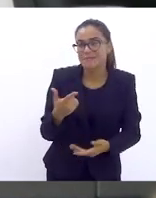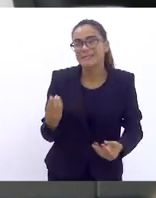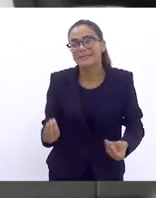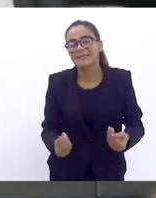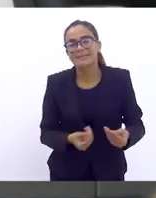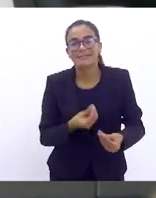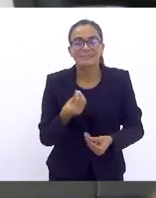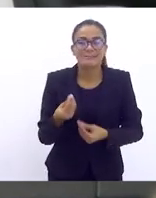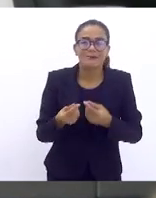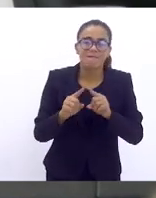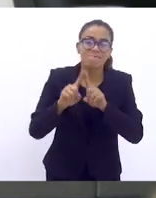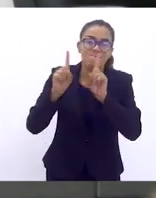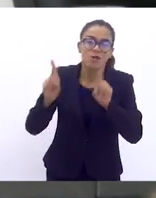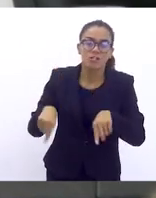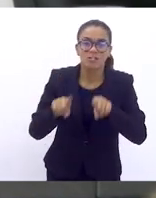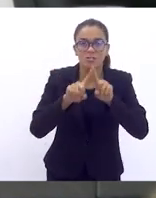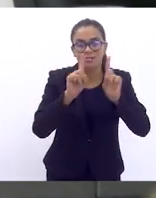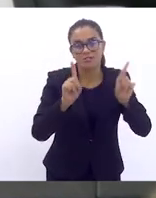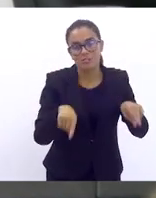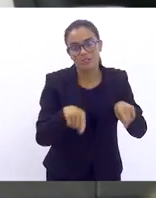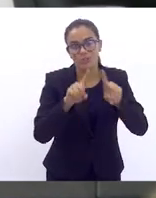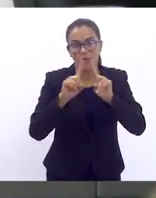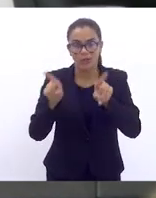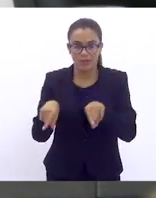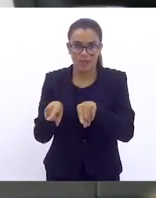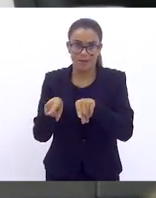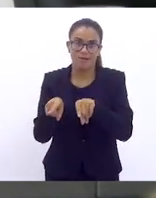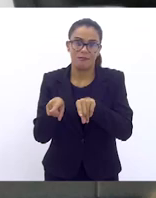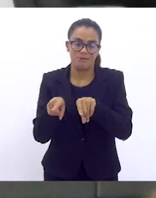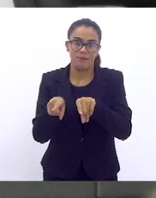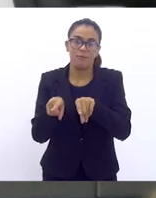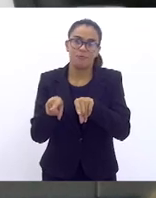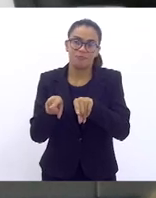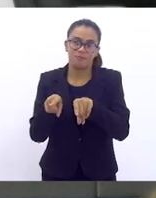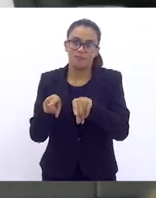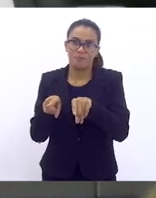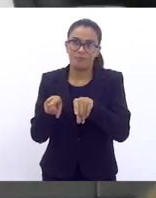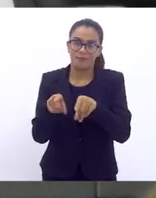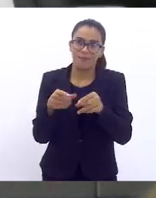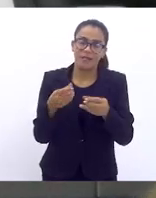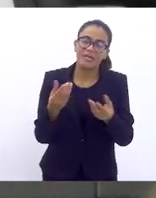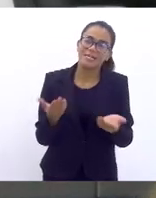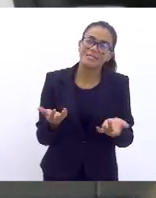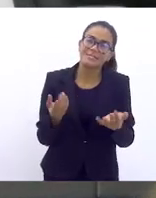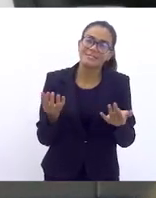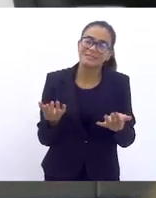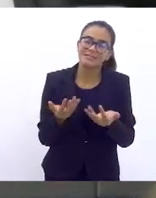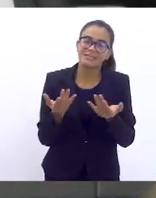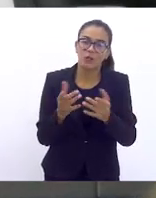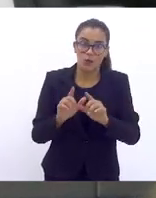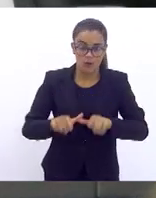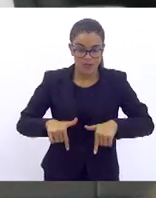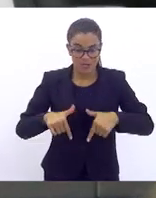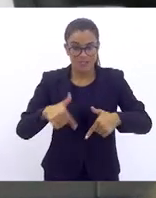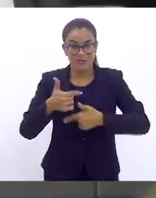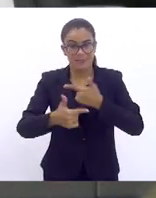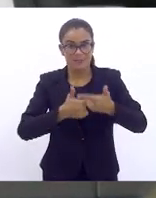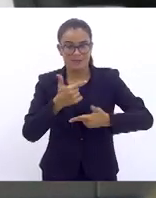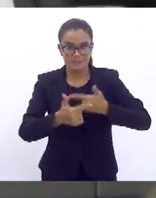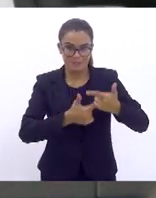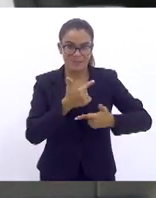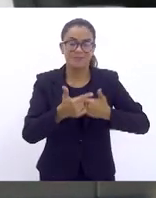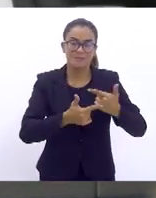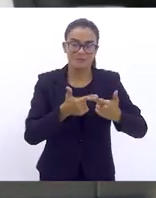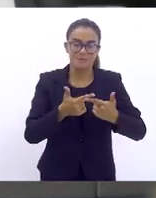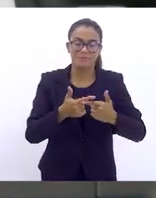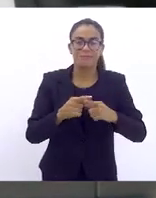muitos servidores envolvidos com com esse com essa ação com esse trabalho